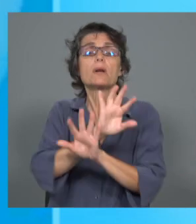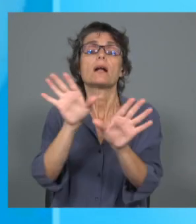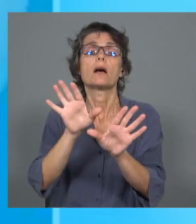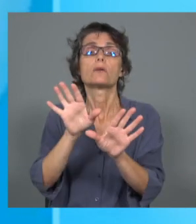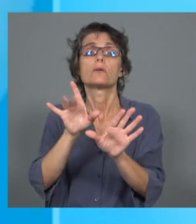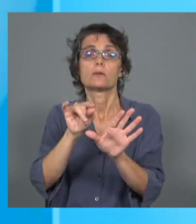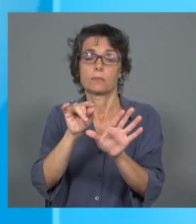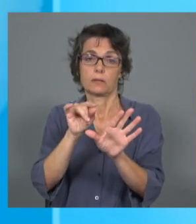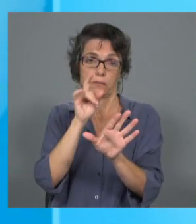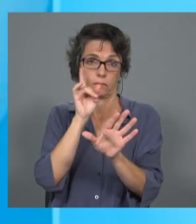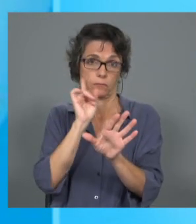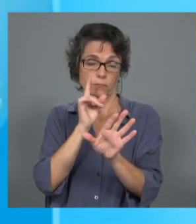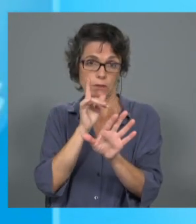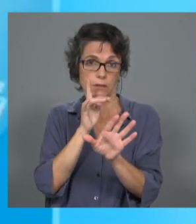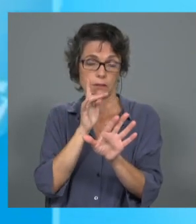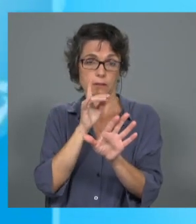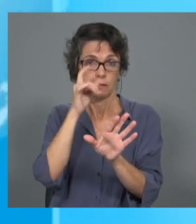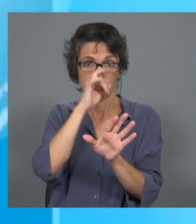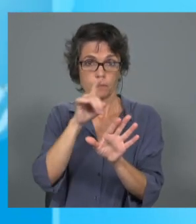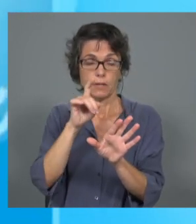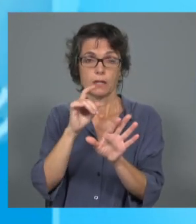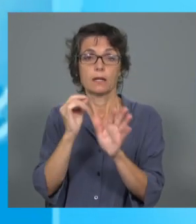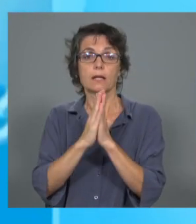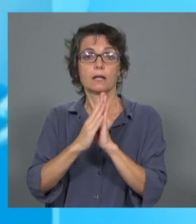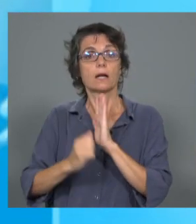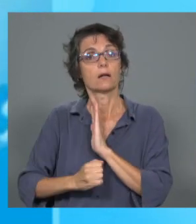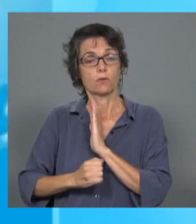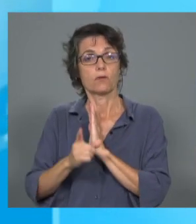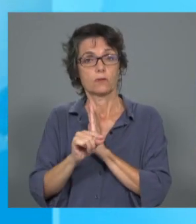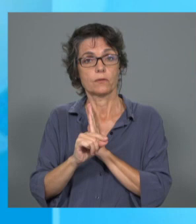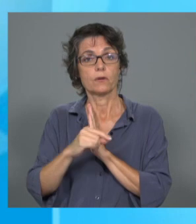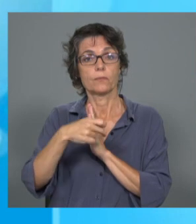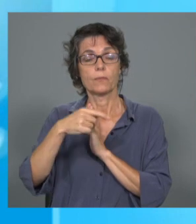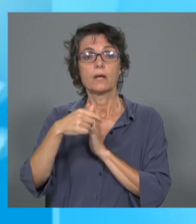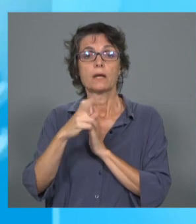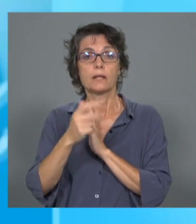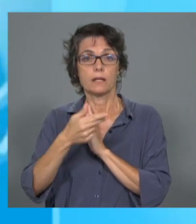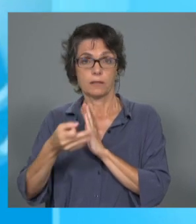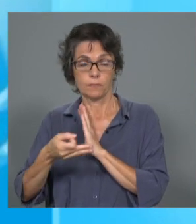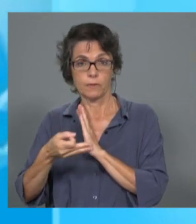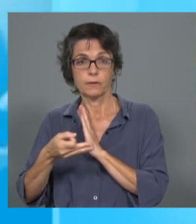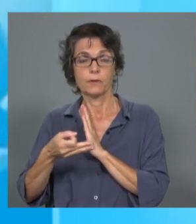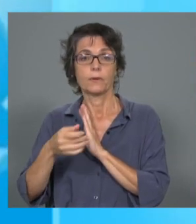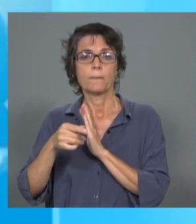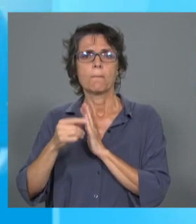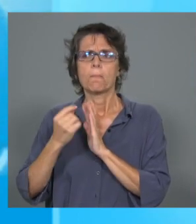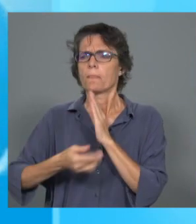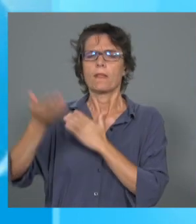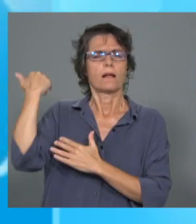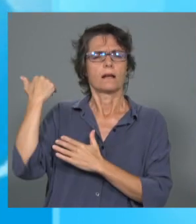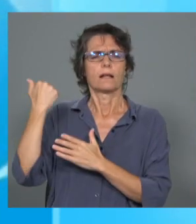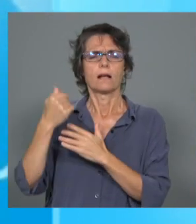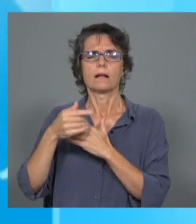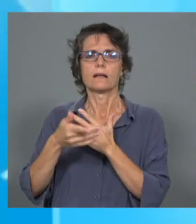da presença, neste caso da Igreja Católica, na RTP, desde o início das transmissões. Primeiro eram umas